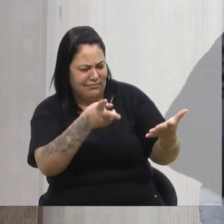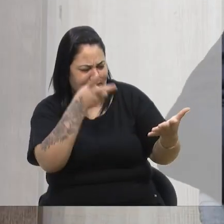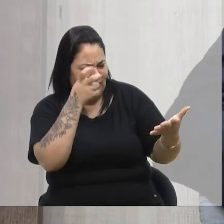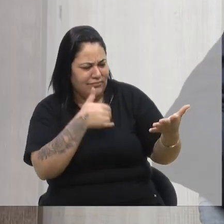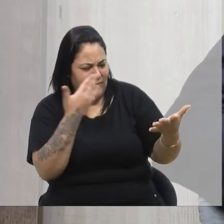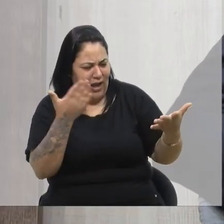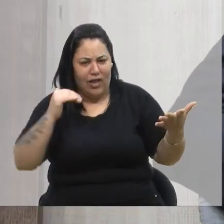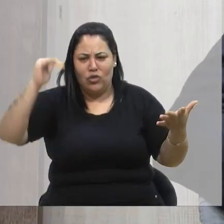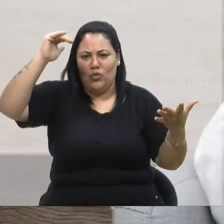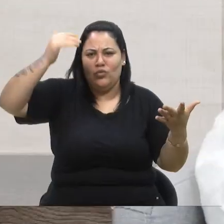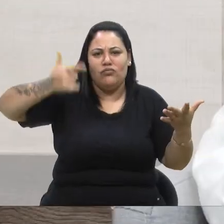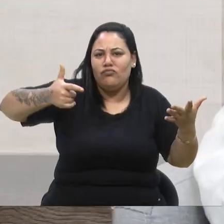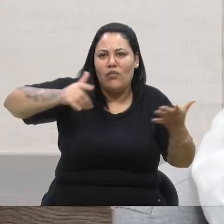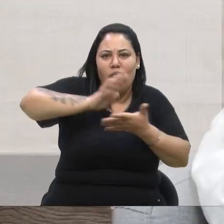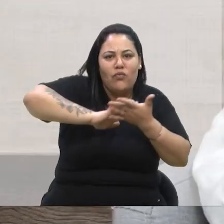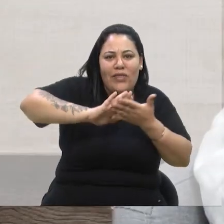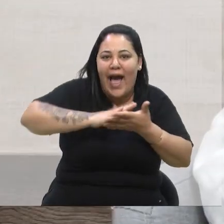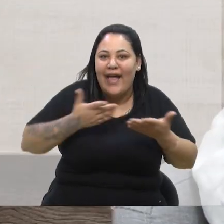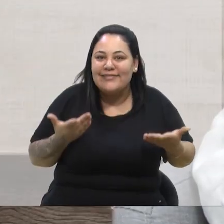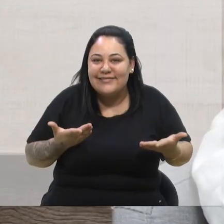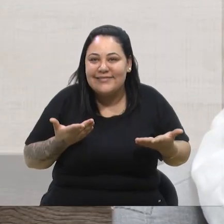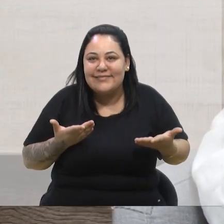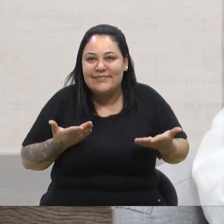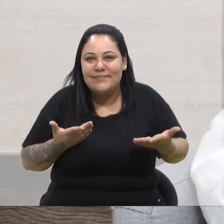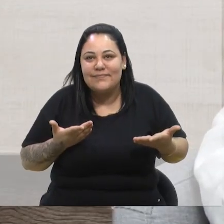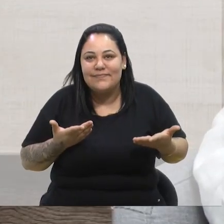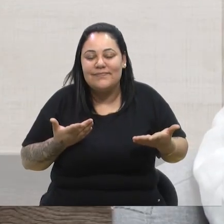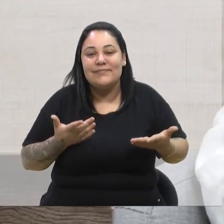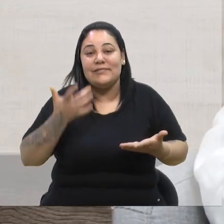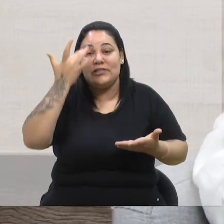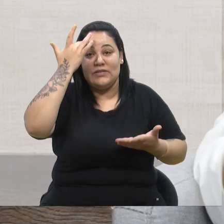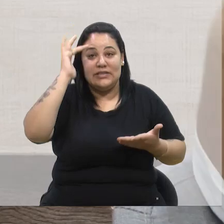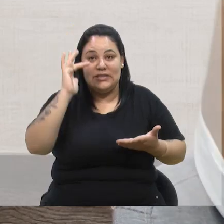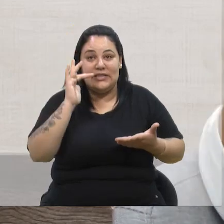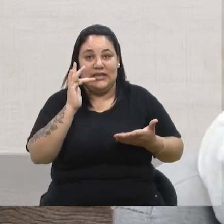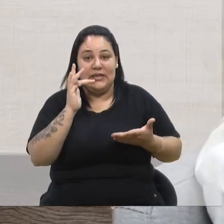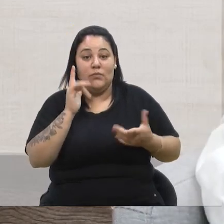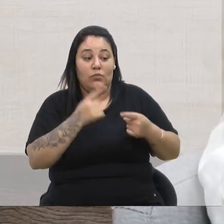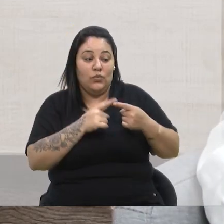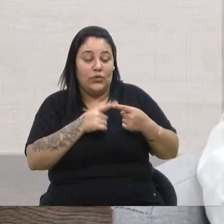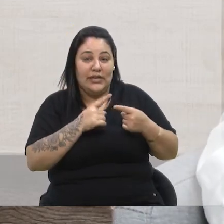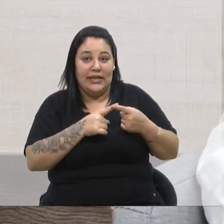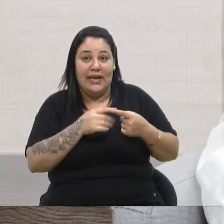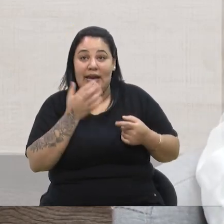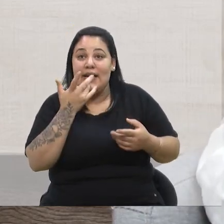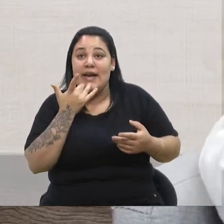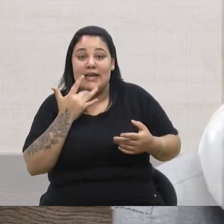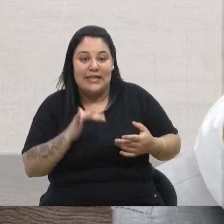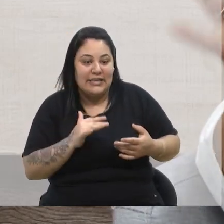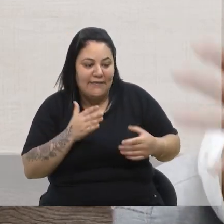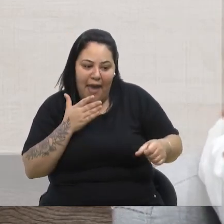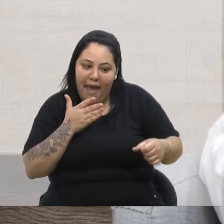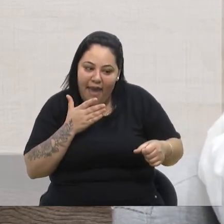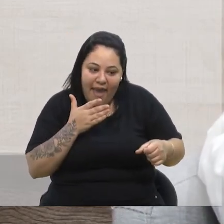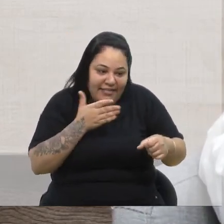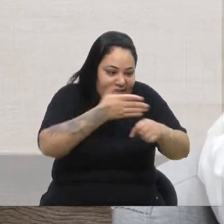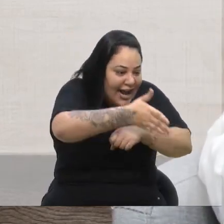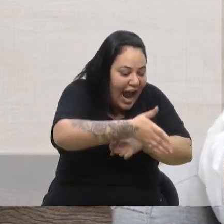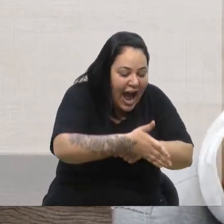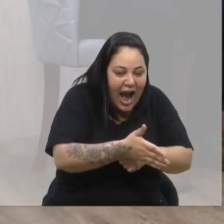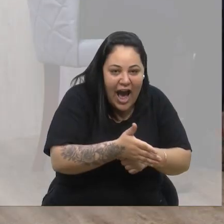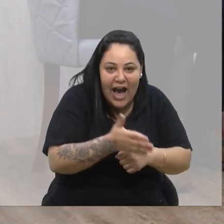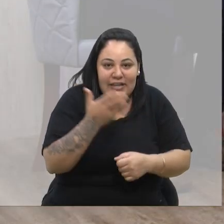né? O adulto talvez sinta falta. Não sei se a criança vai sentir, porque ela mergulha na história e vai estar achando o